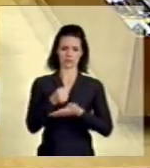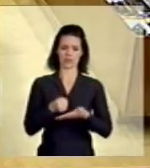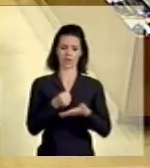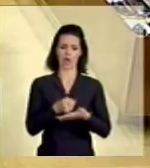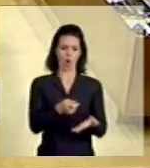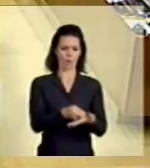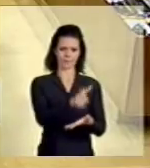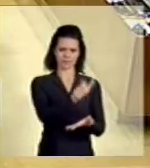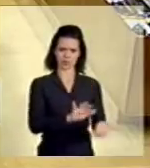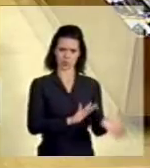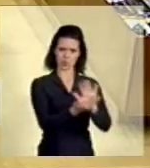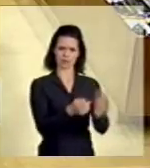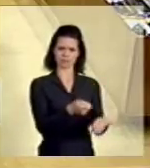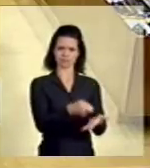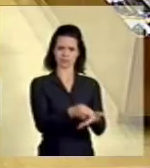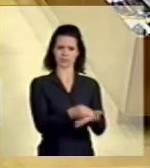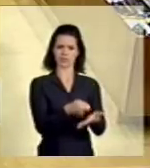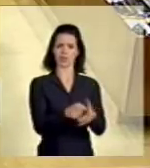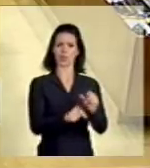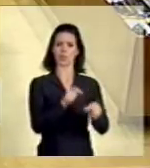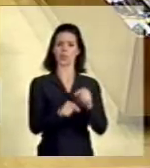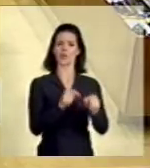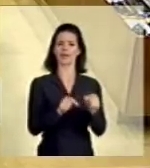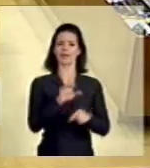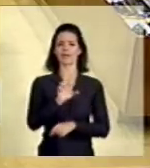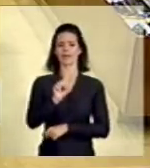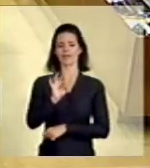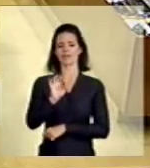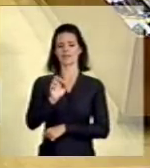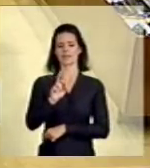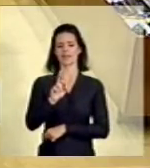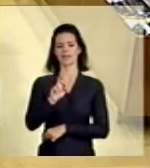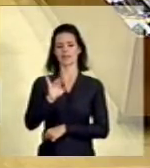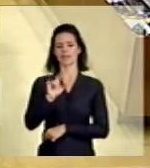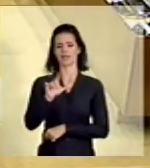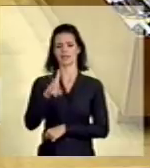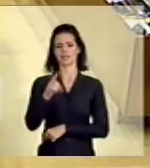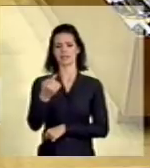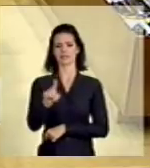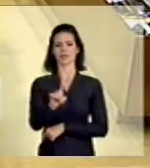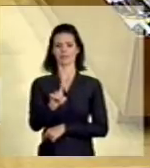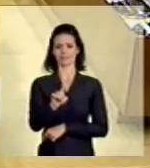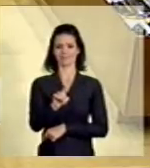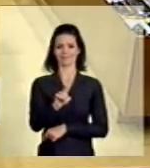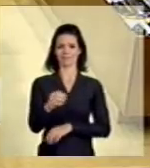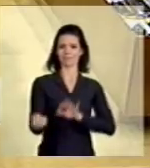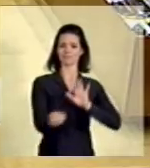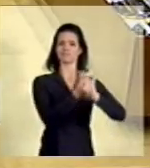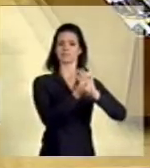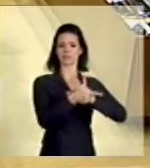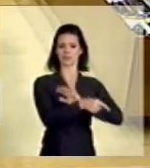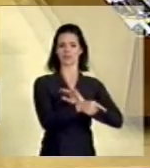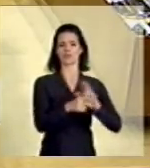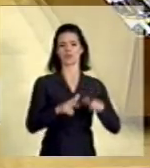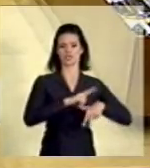se submetam à esterilização para conseguir documentos legais que reflitam sua identidade de gênero. Em outros termos, o tribunal decidiu que